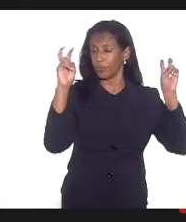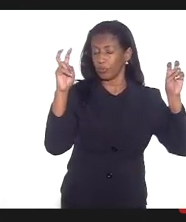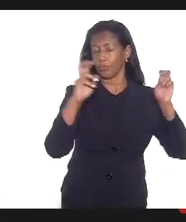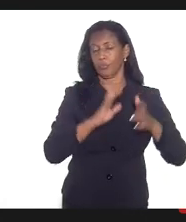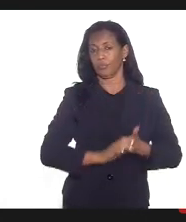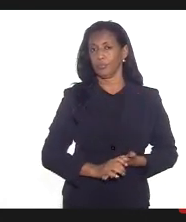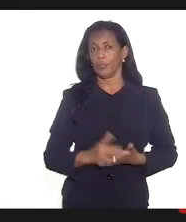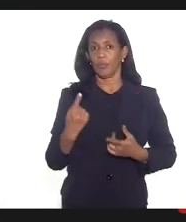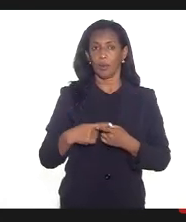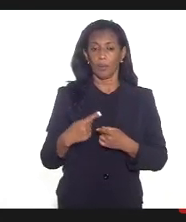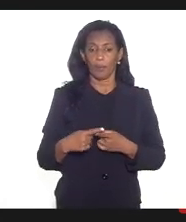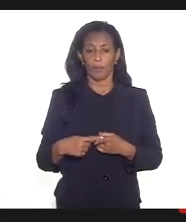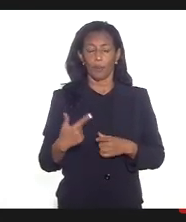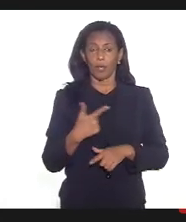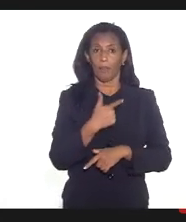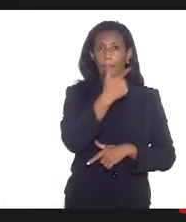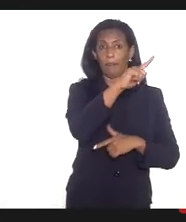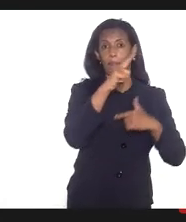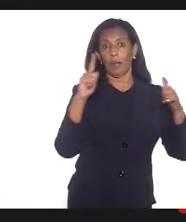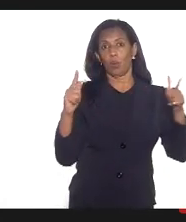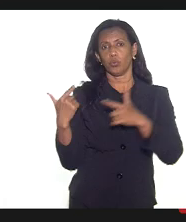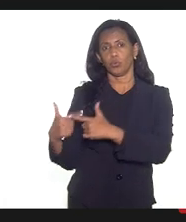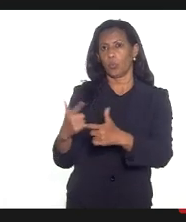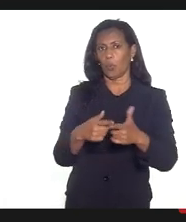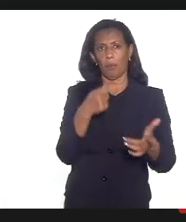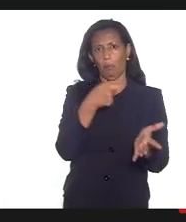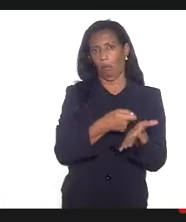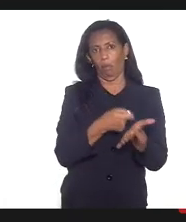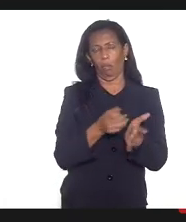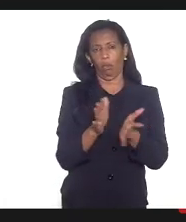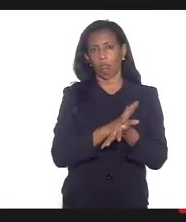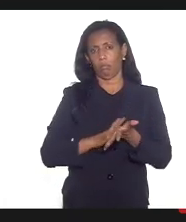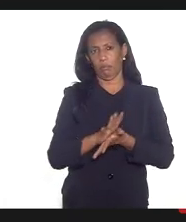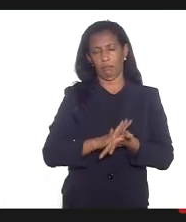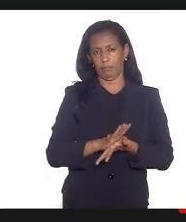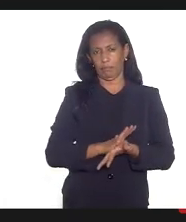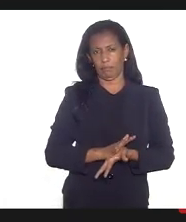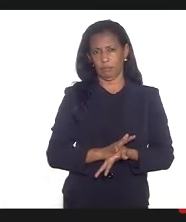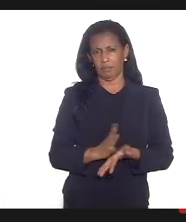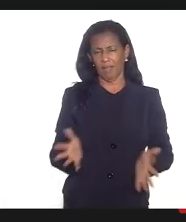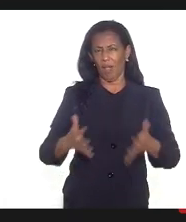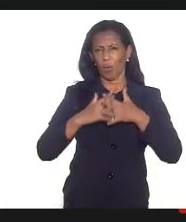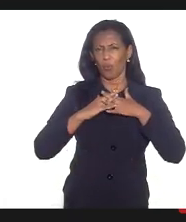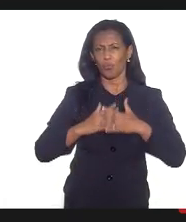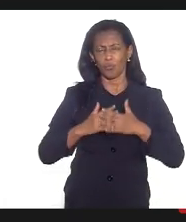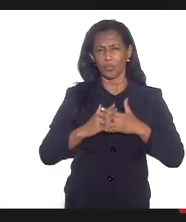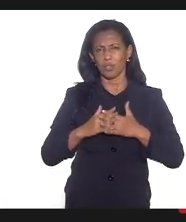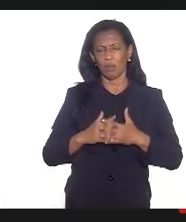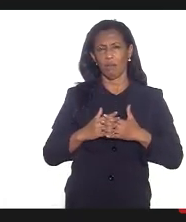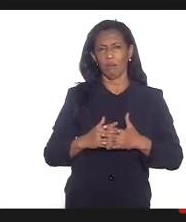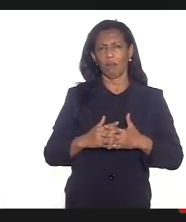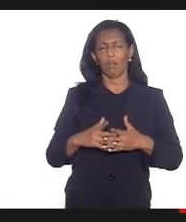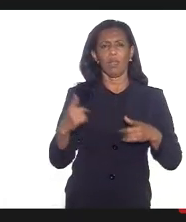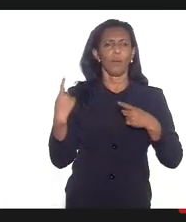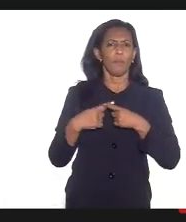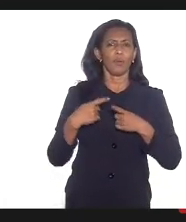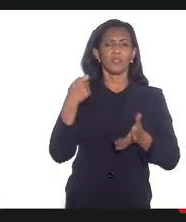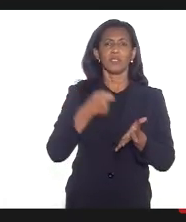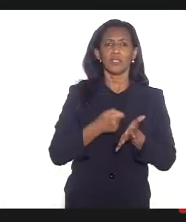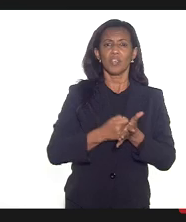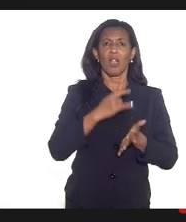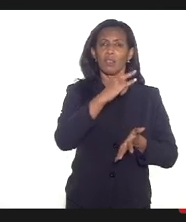nessa polêmica que para outras comorbidades não é exigido mas a confusão é tanta que se